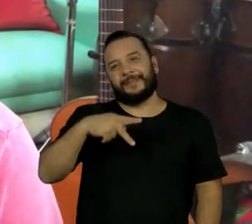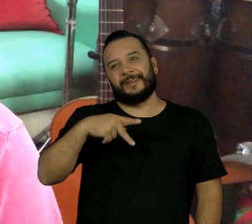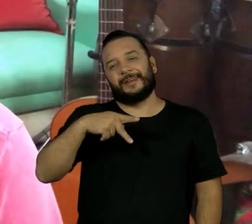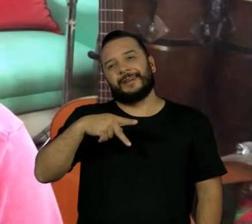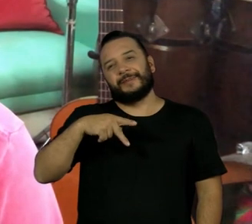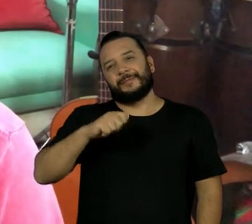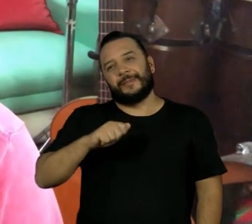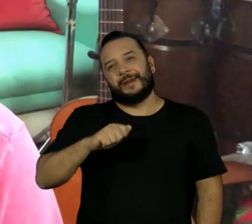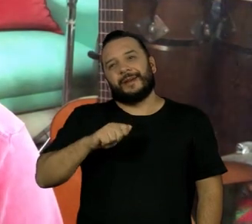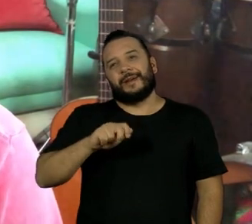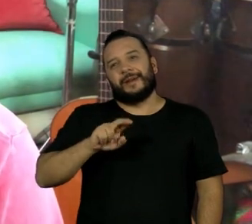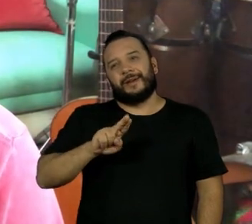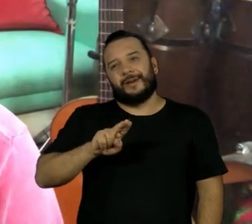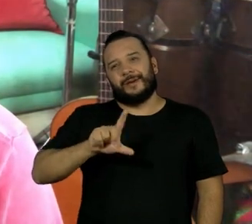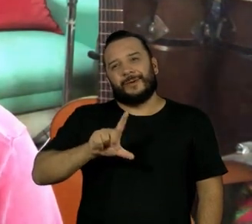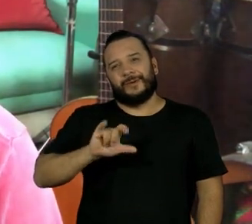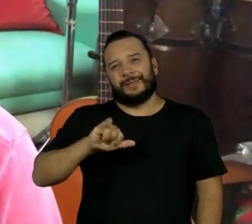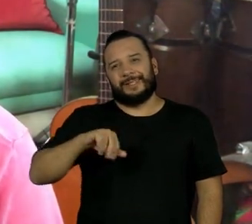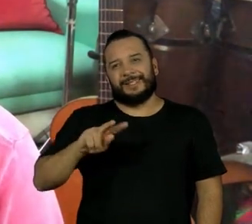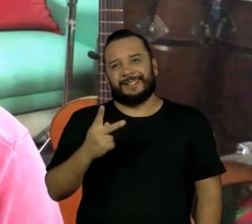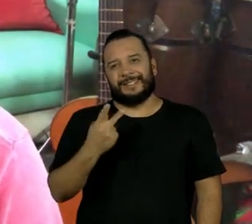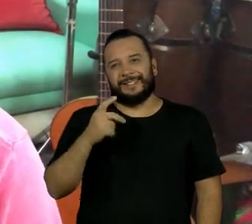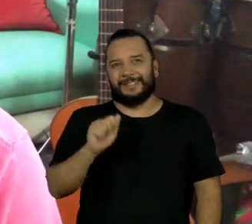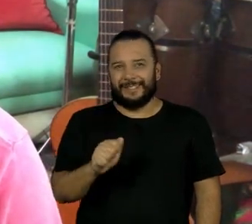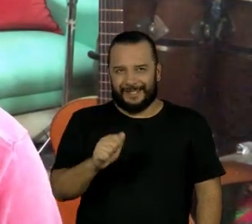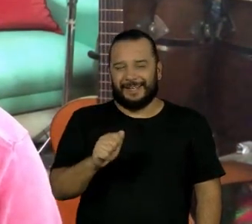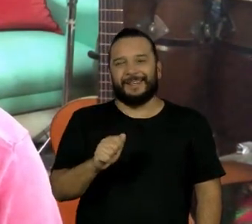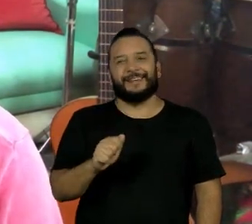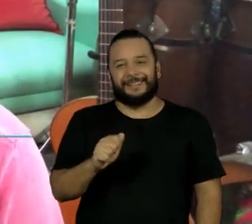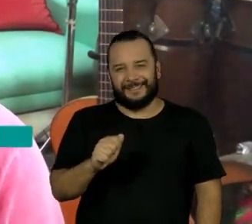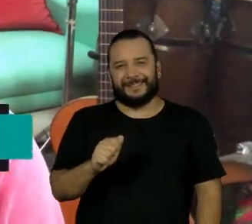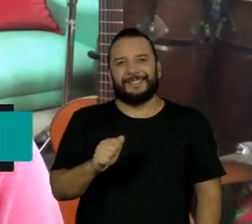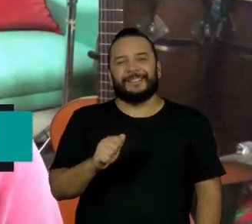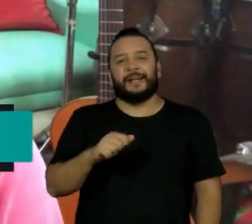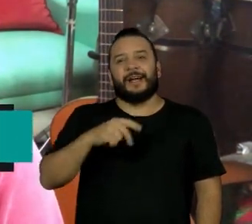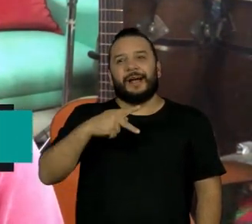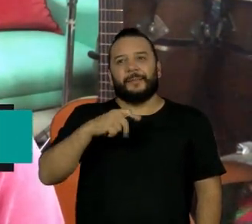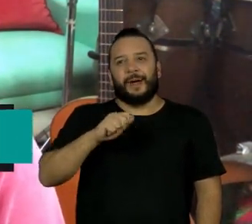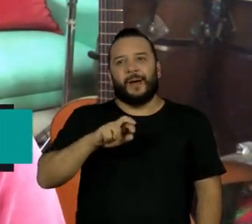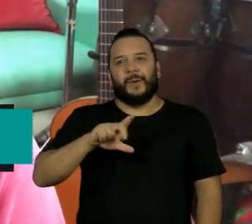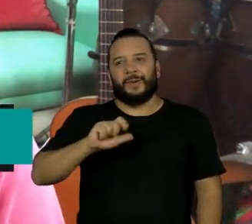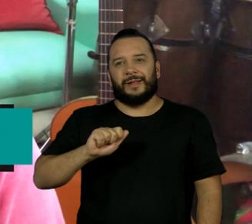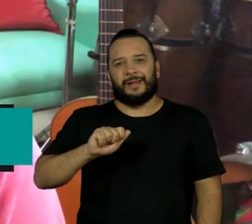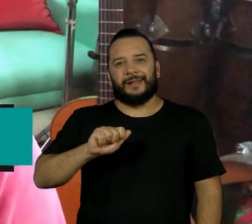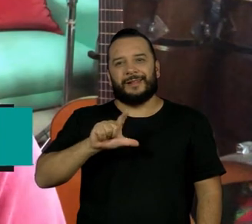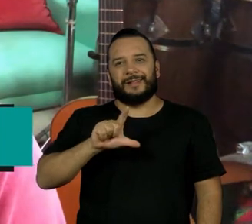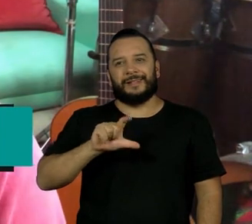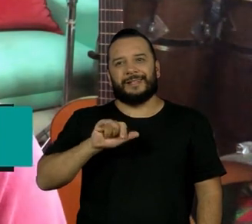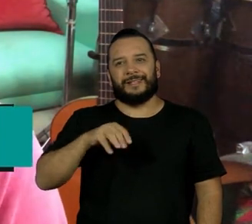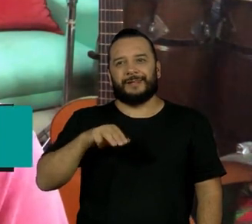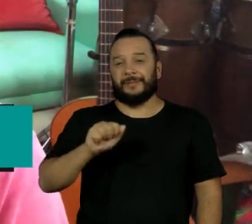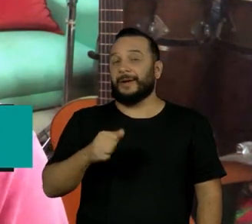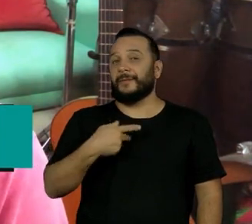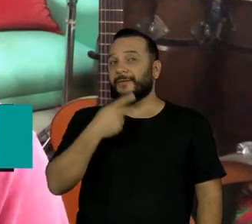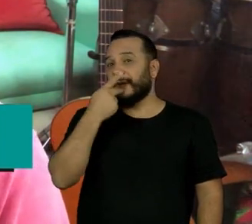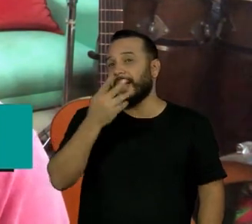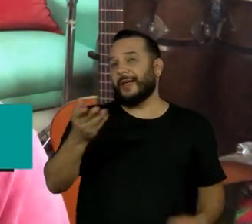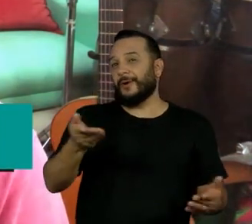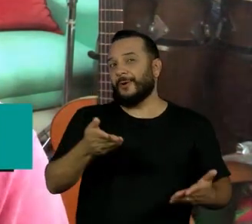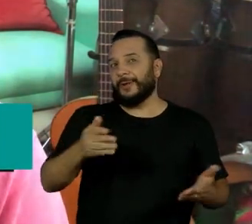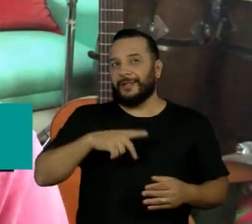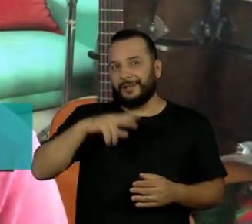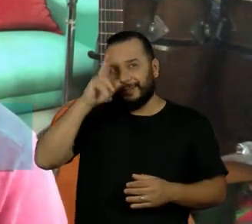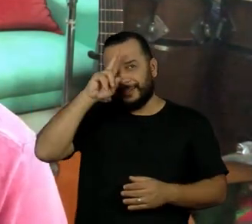Paulinha Paula Lima que que eu vou falar de você agora hein tem